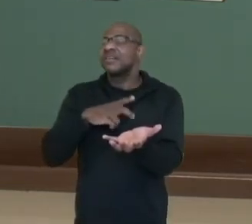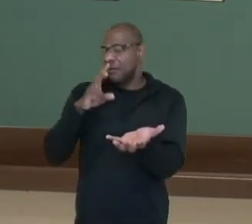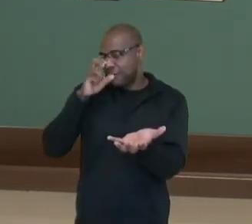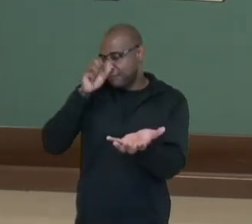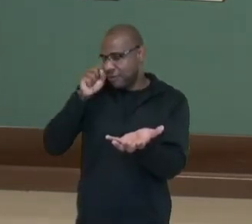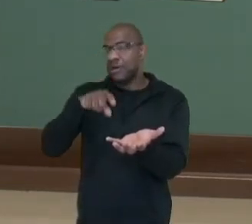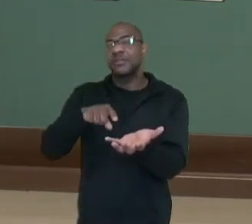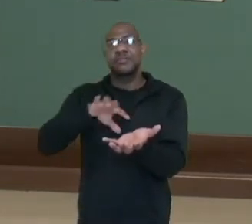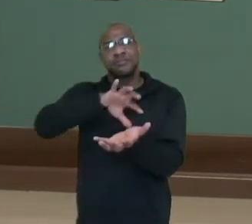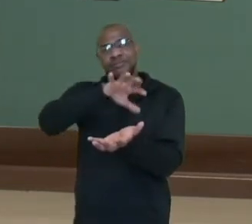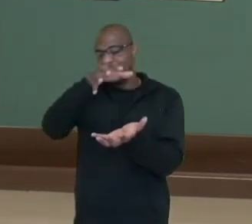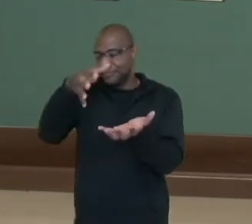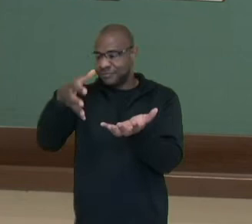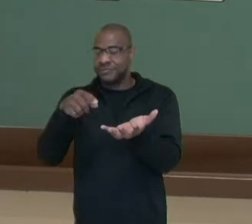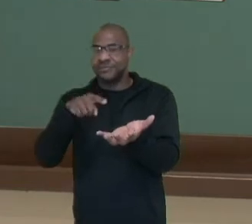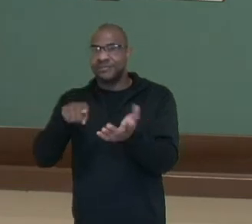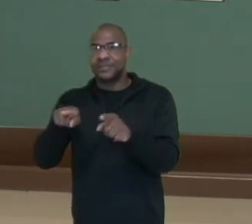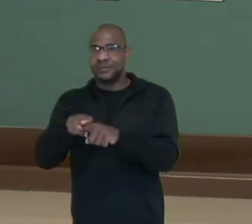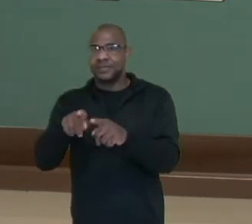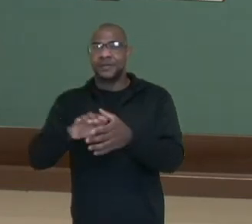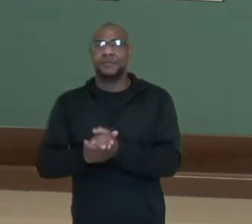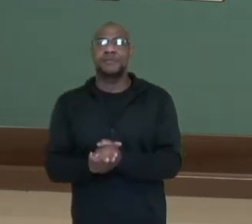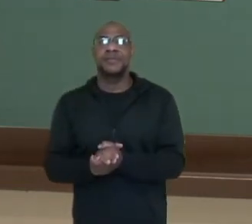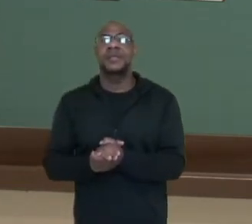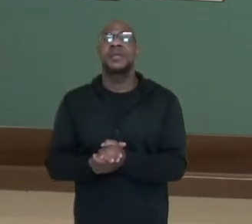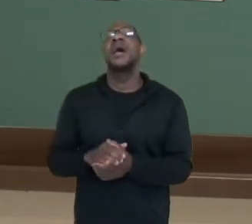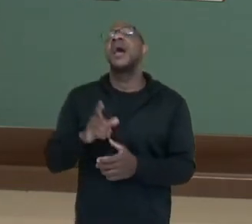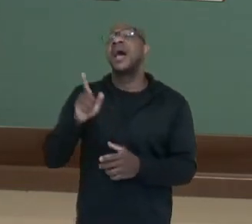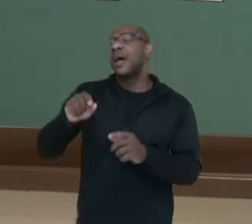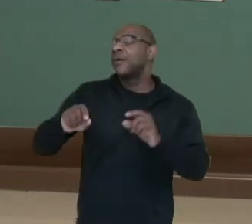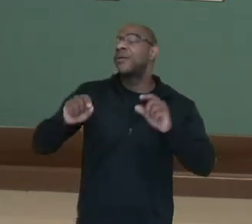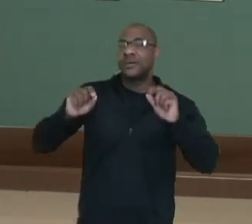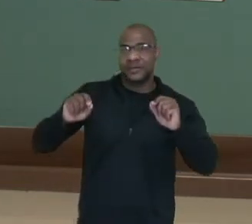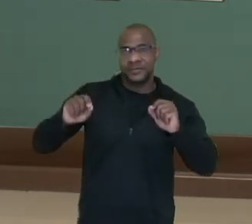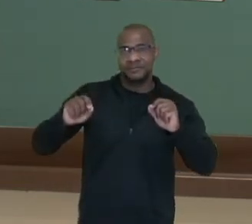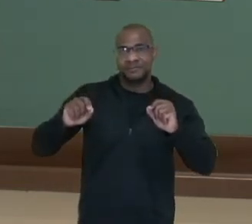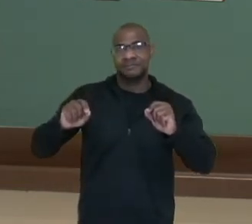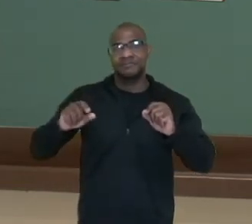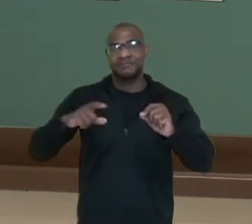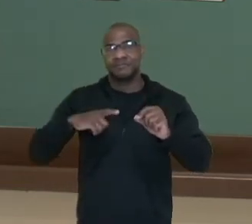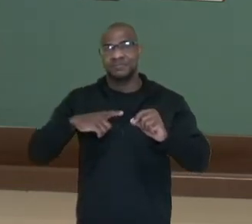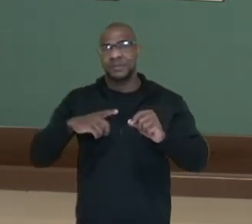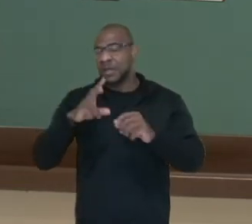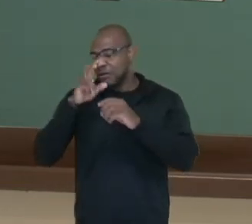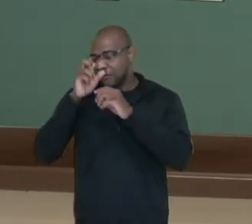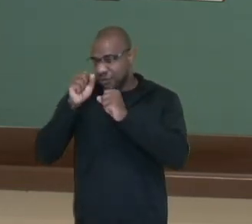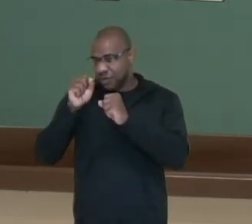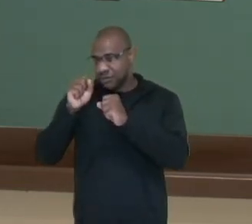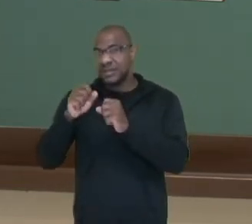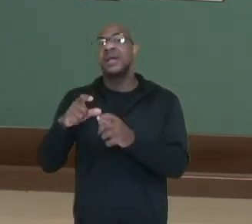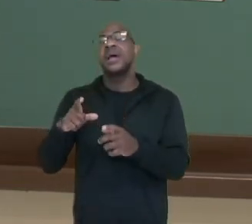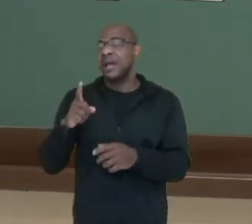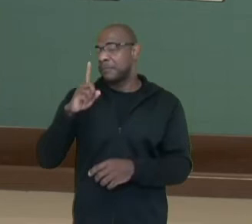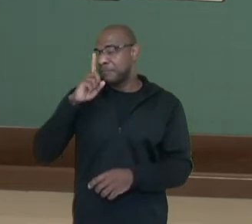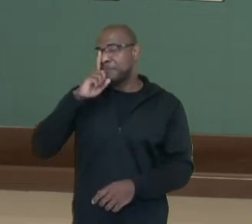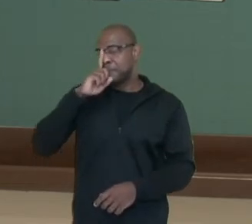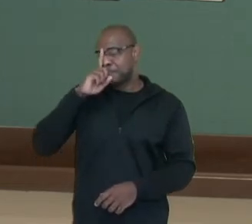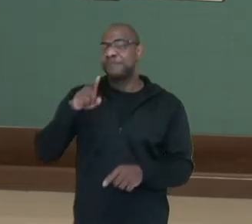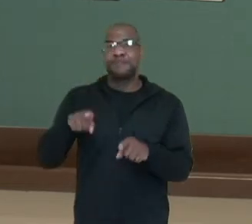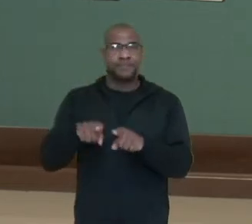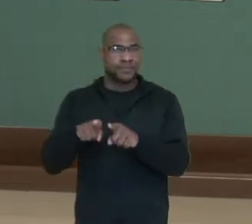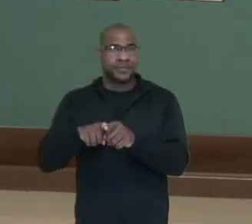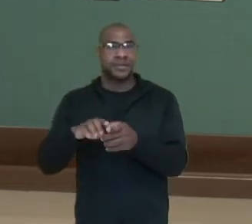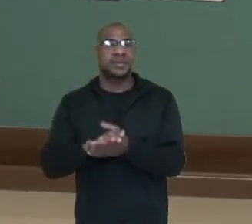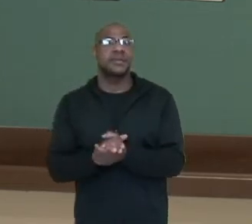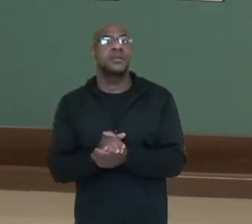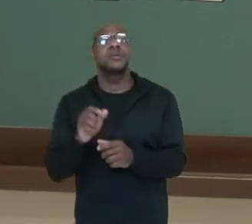o efeito estufa, e o efeito estufa intensificado dessa maneira, principalmente, ele é prejudicial e a